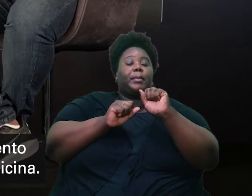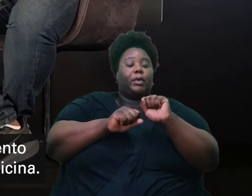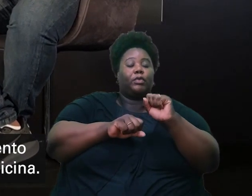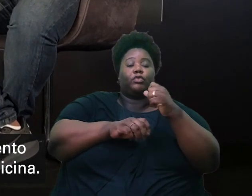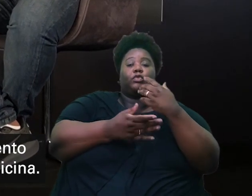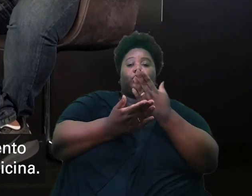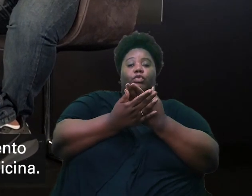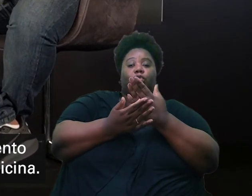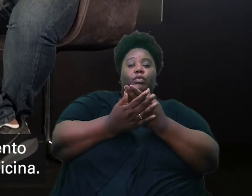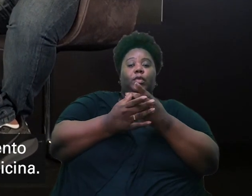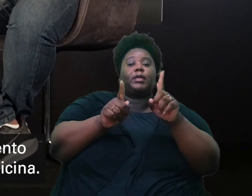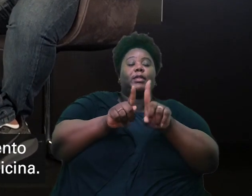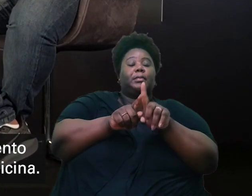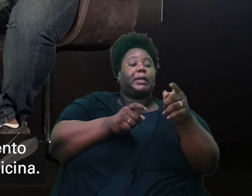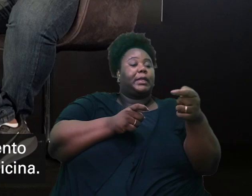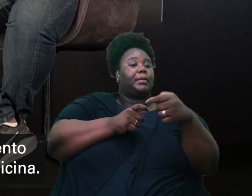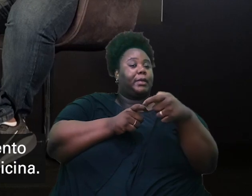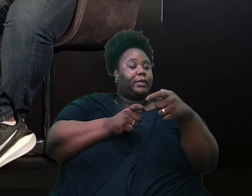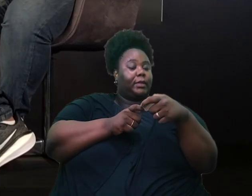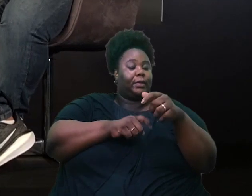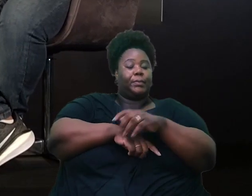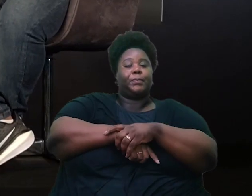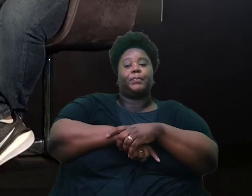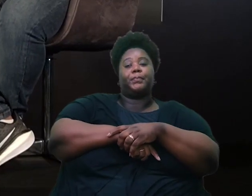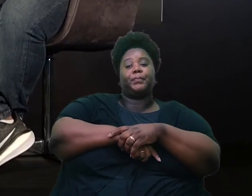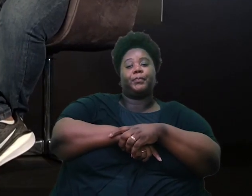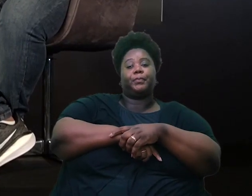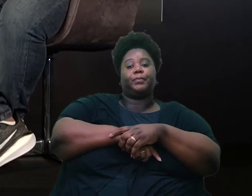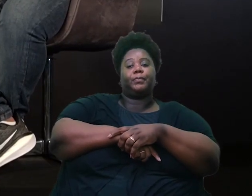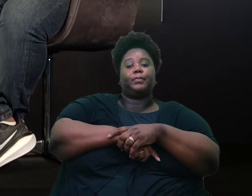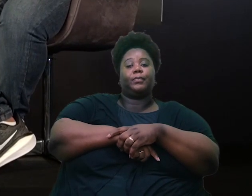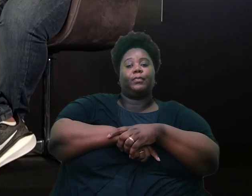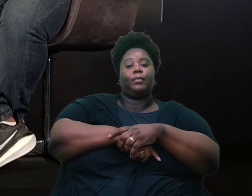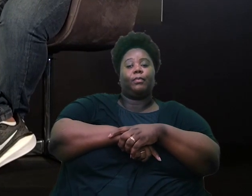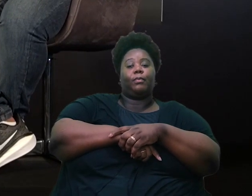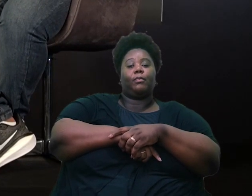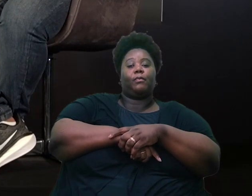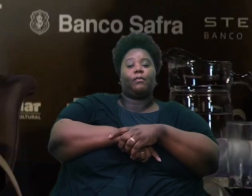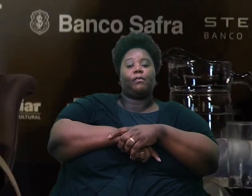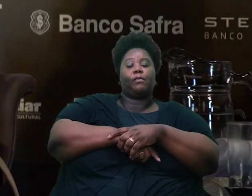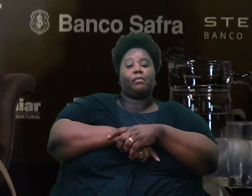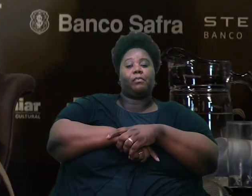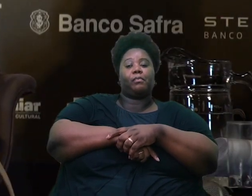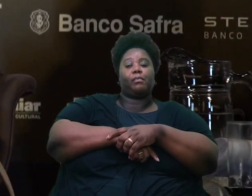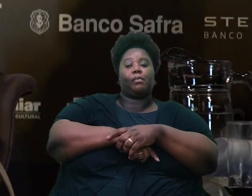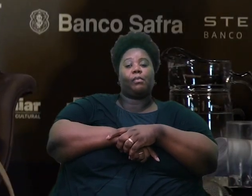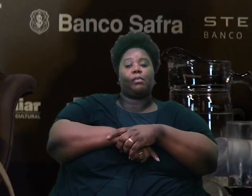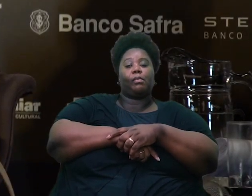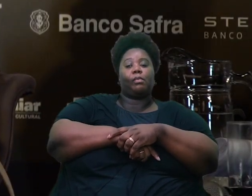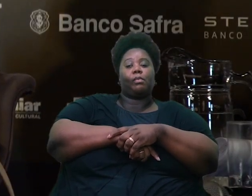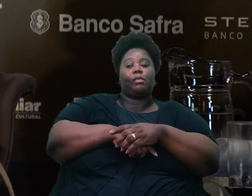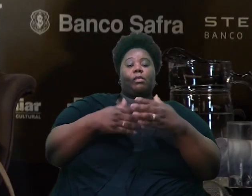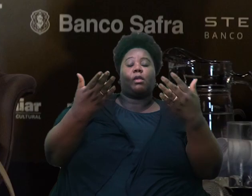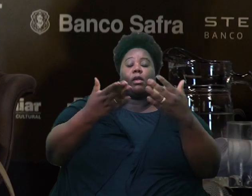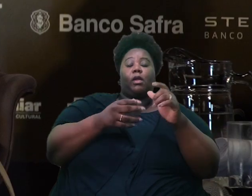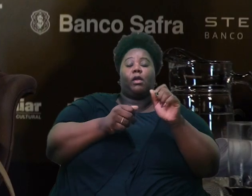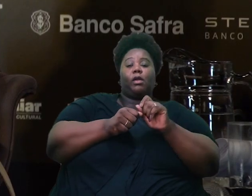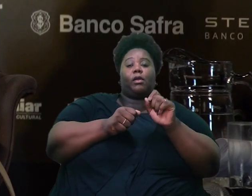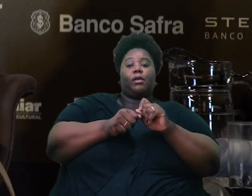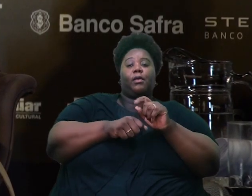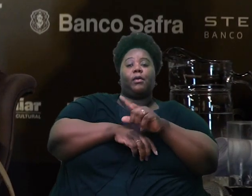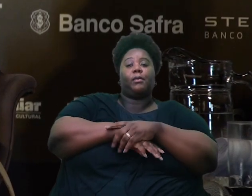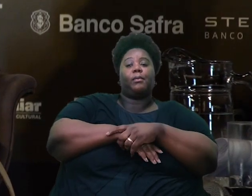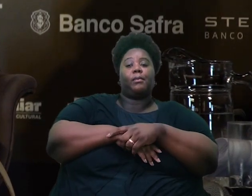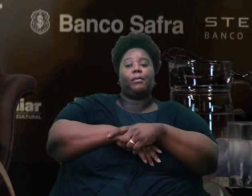pensar, até na medicina. E, recentemente, quer dizer, eu relancei, né, o Afrografias